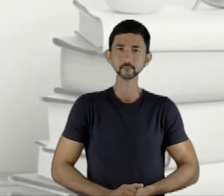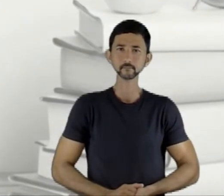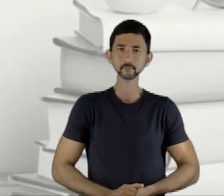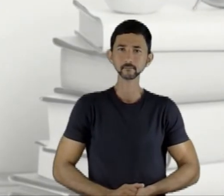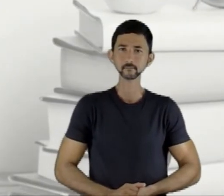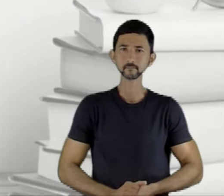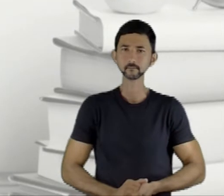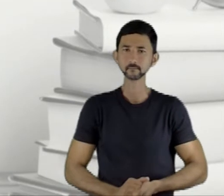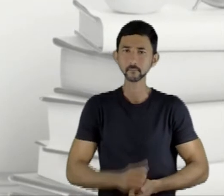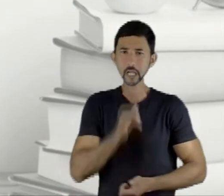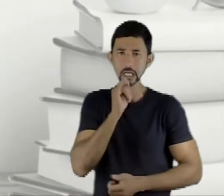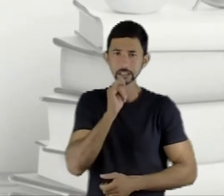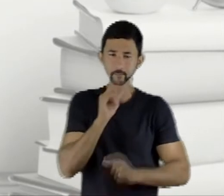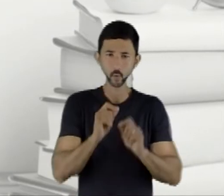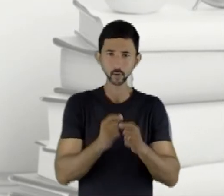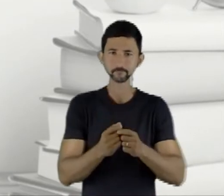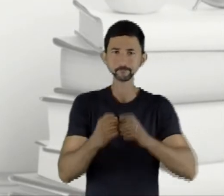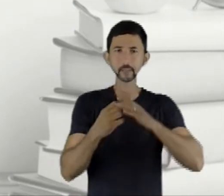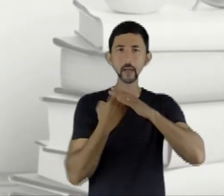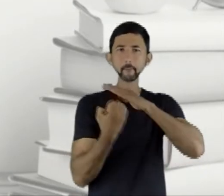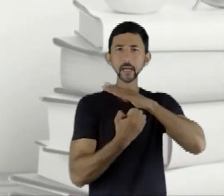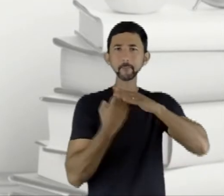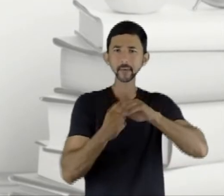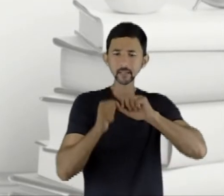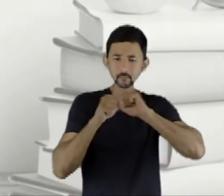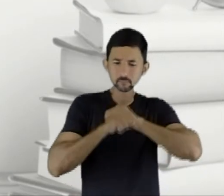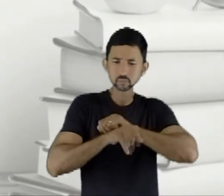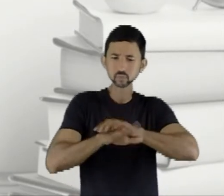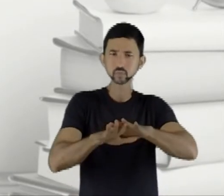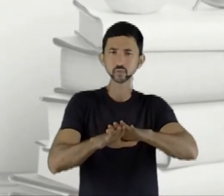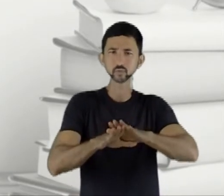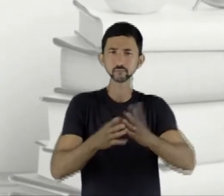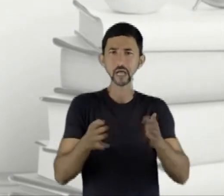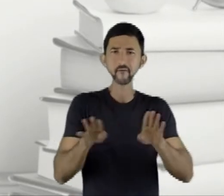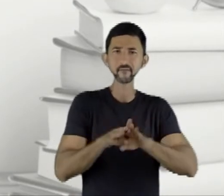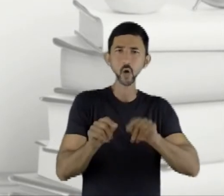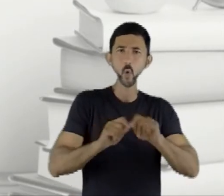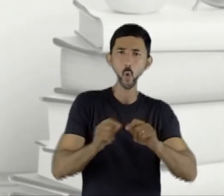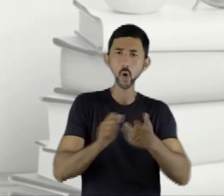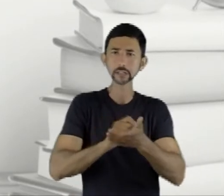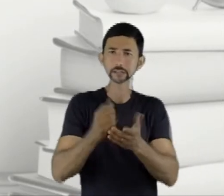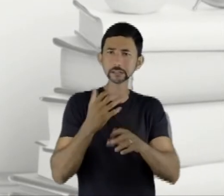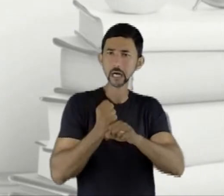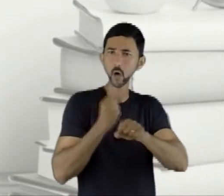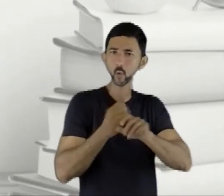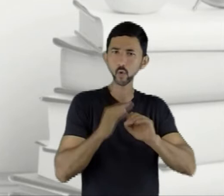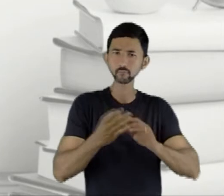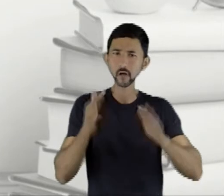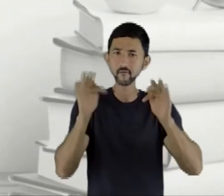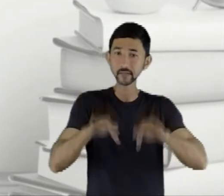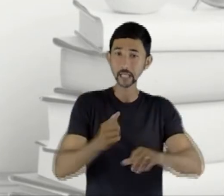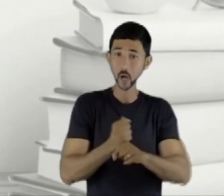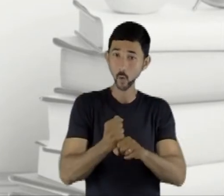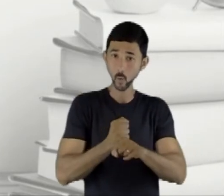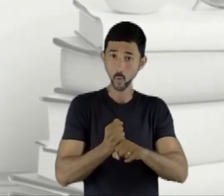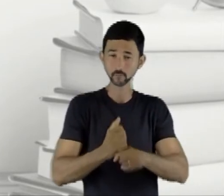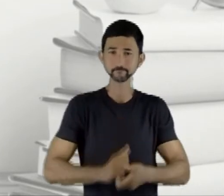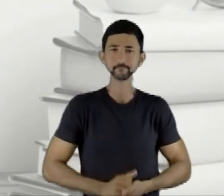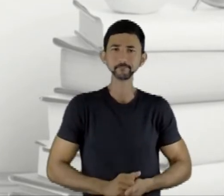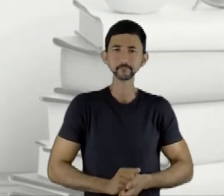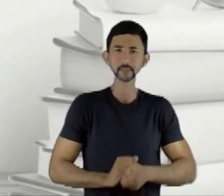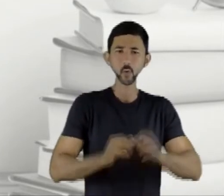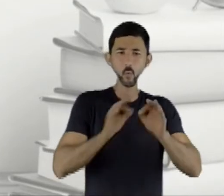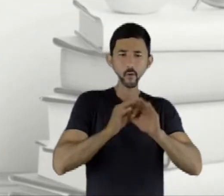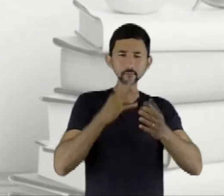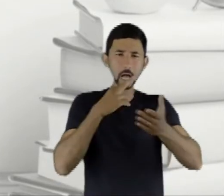Vamos ver um exemplo. Uma empresa de exportação fechou seu balanço de final de ano. Para simplificar o relatório,